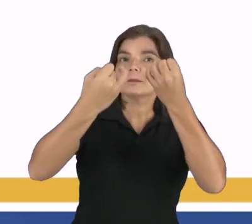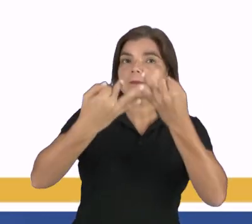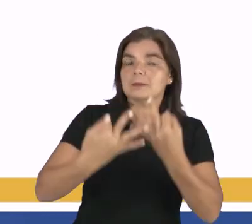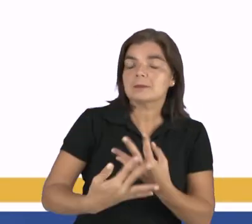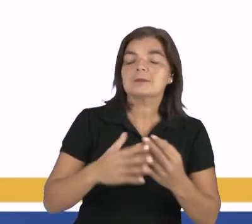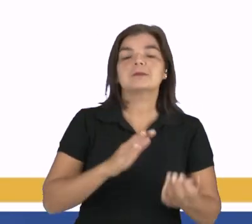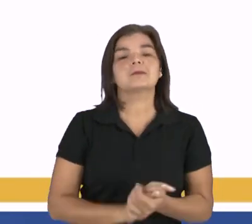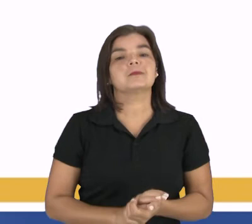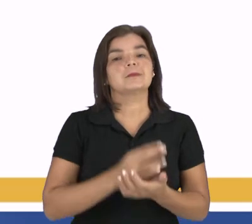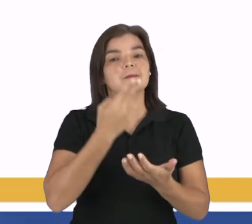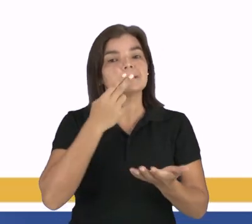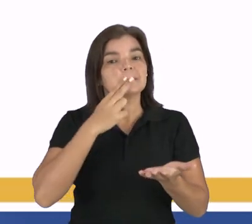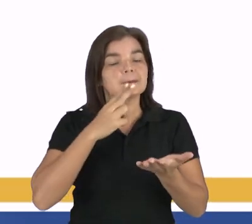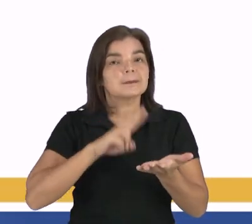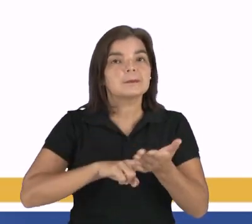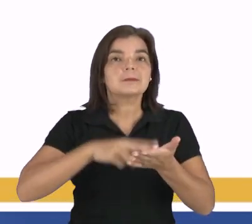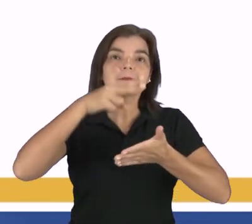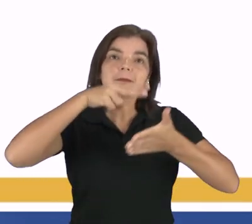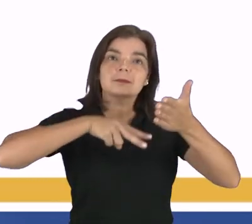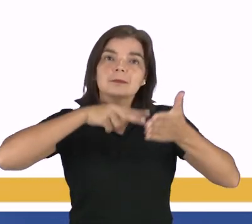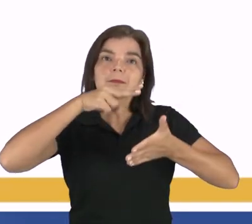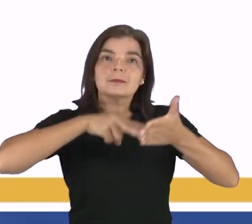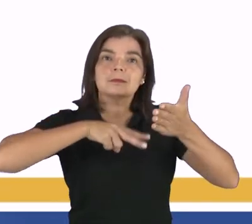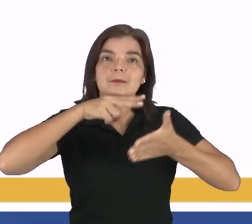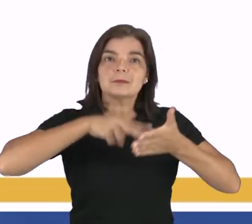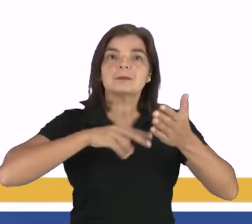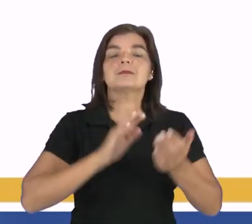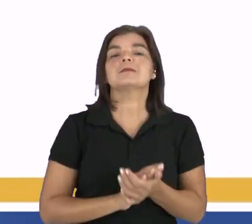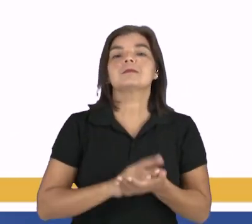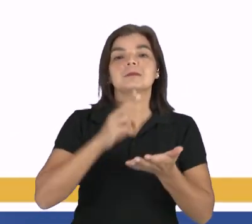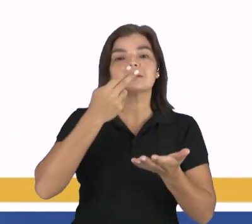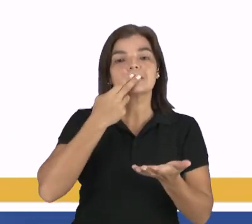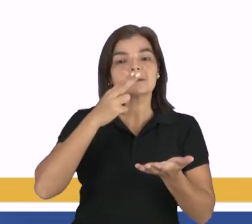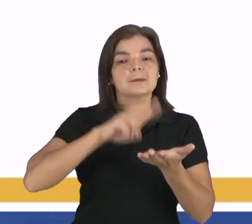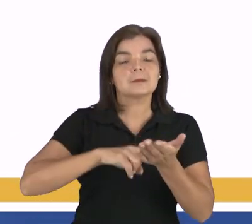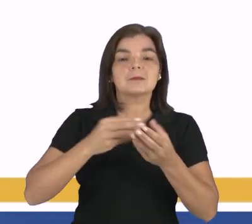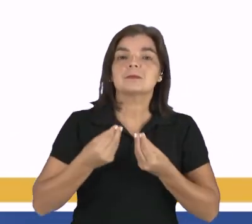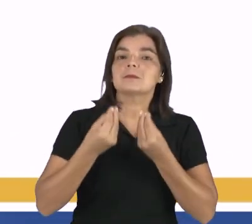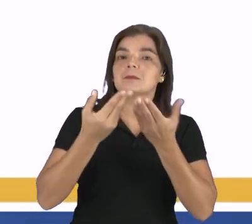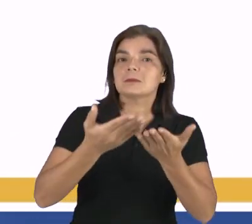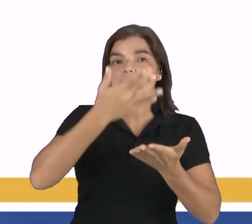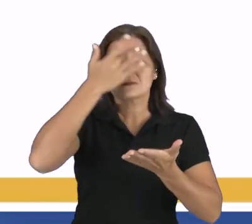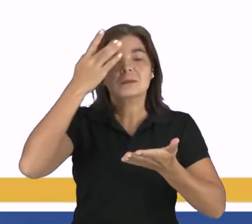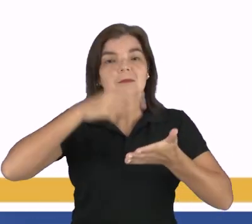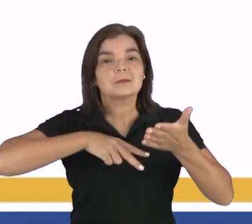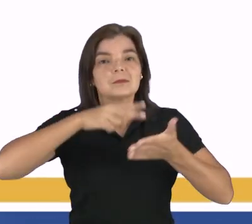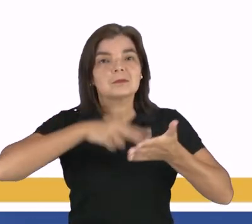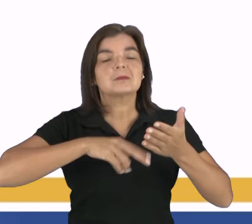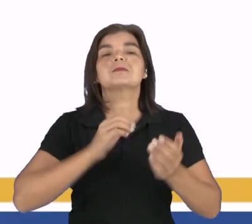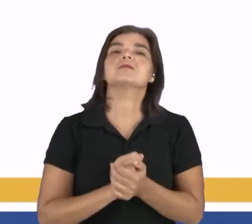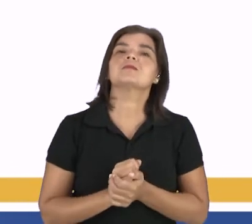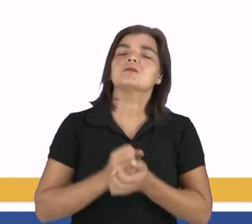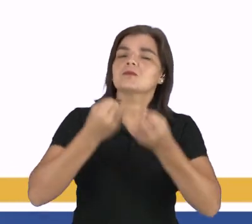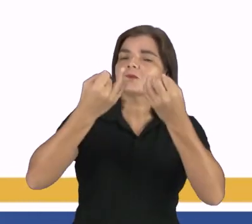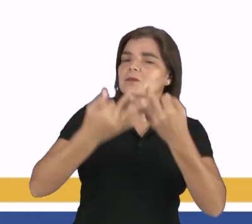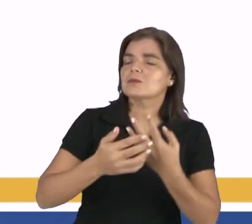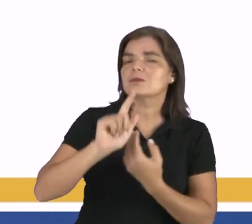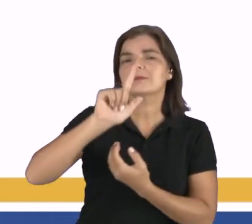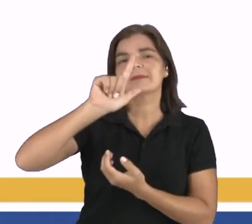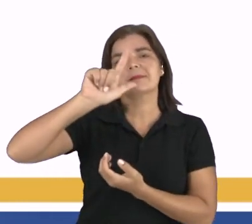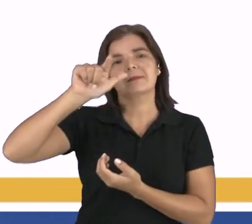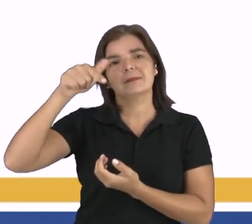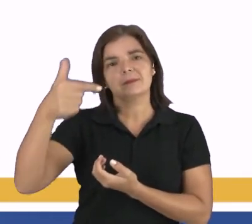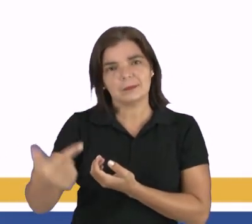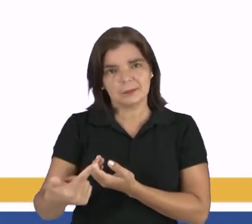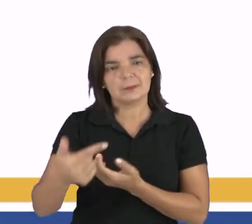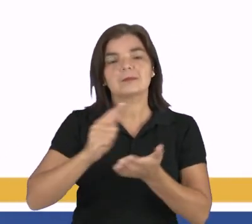carta argumentativa, carta do leitor, carta ao leitor, comentários, entre outros.